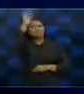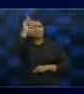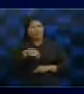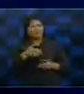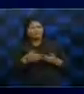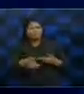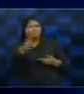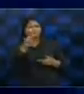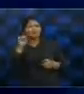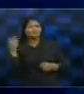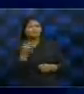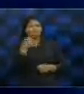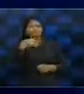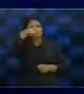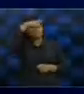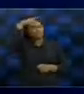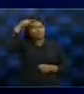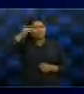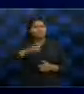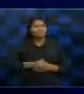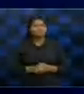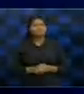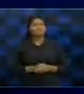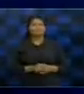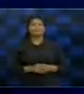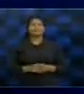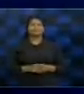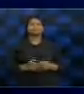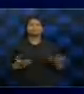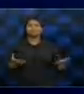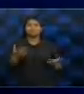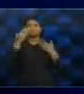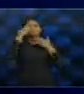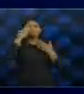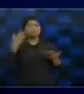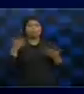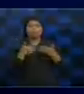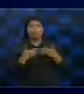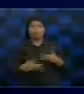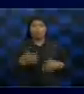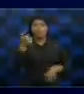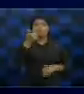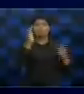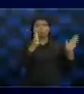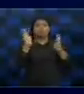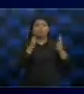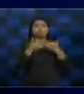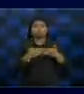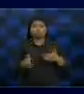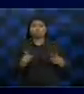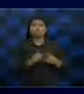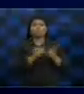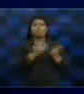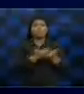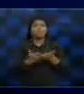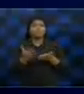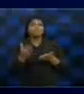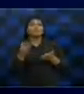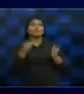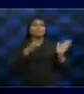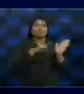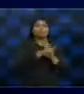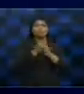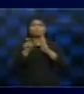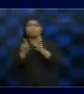portas. Muito obrigado, candidato Marcelo Ramos. Vamos então dar sequência ao nosso primeiro bloco e com o início da rodada de perguntas entre